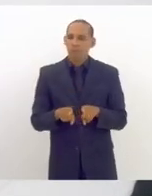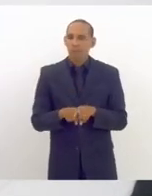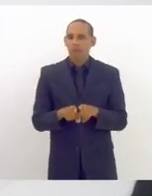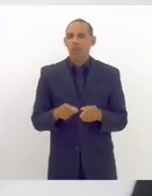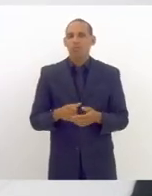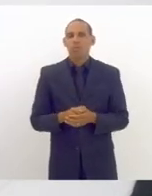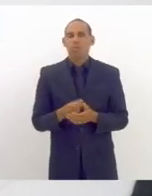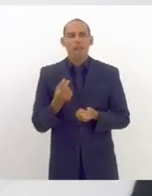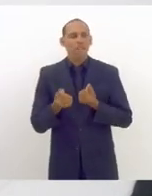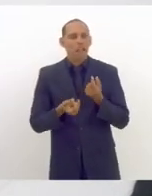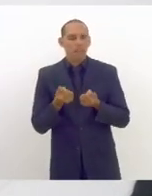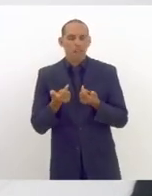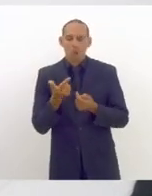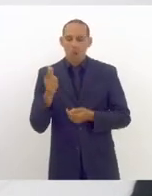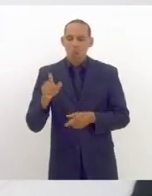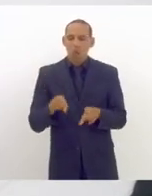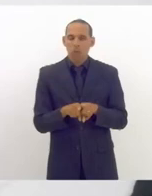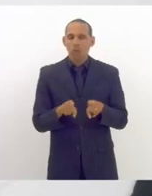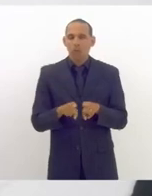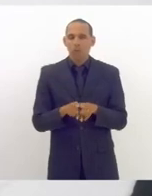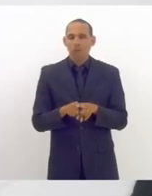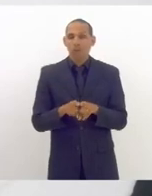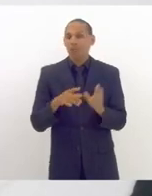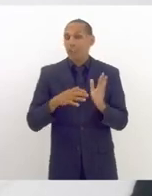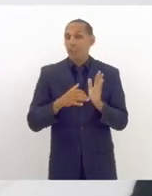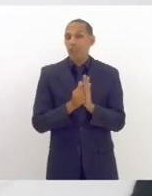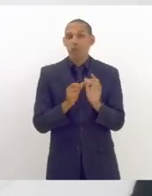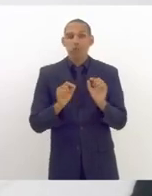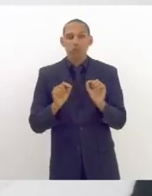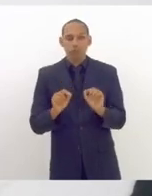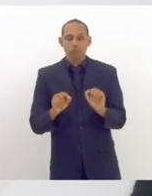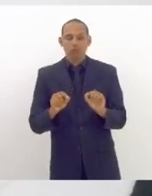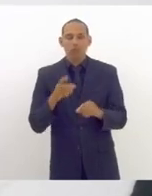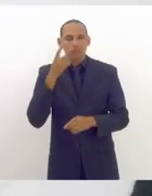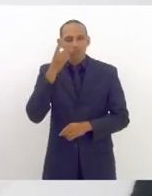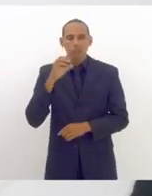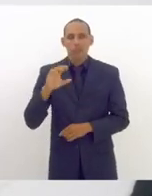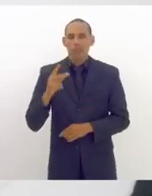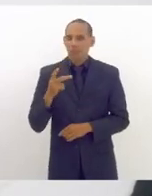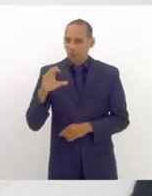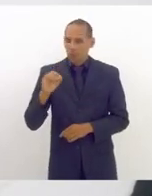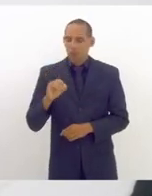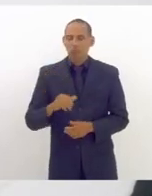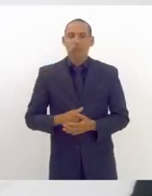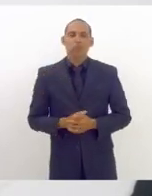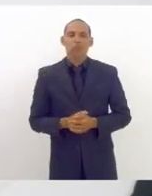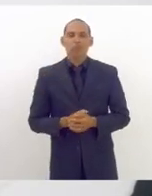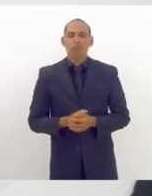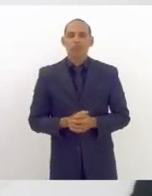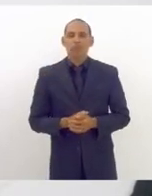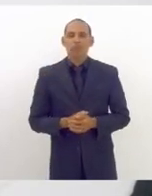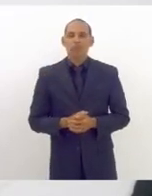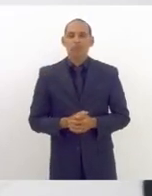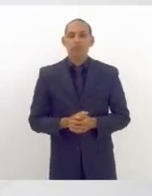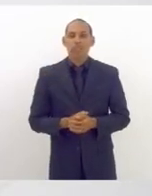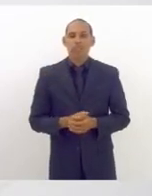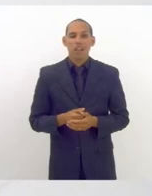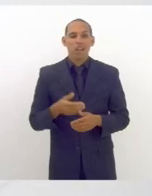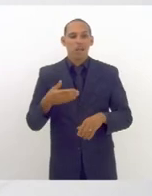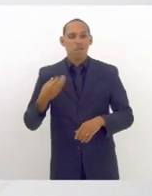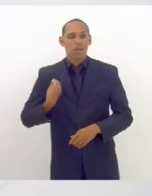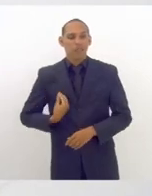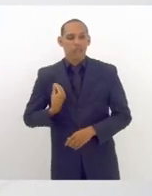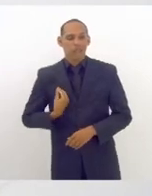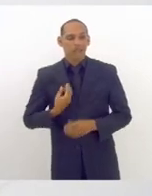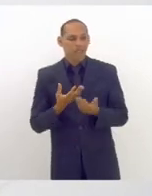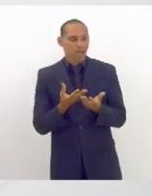fazenda e outras e deixar registrado Deputado Chico Machado que maciça presença de